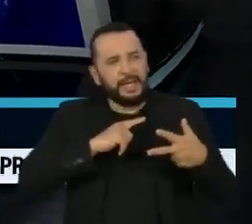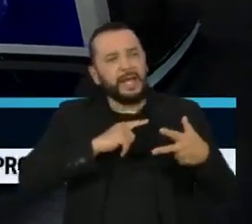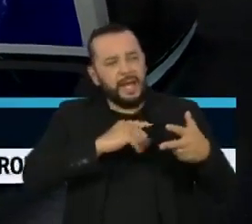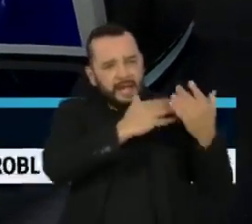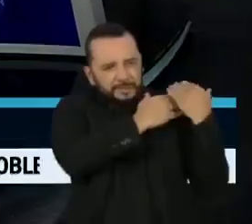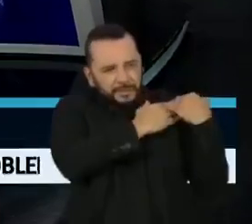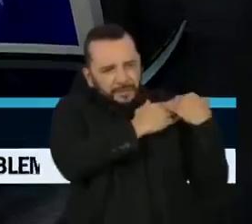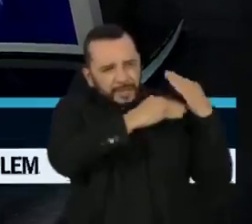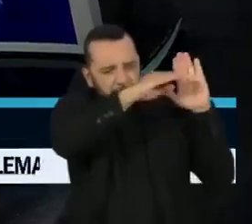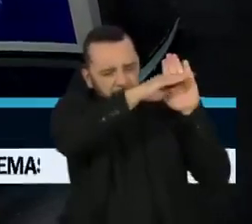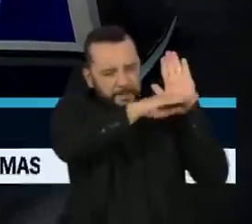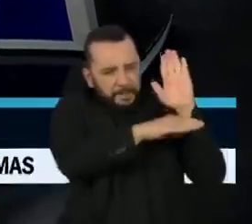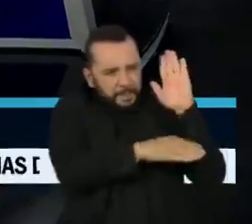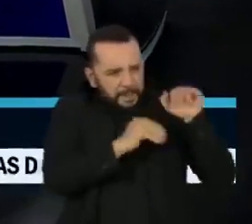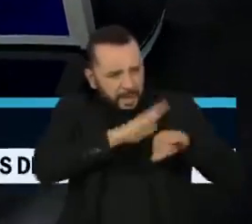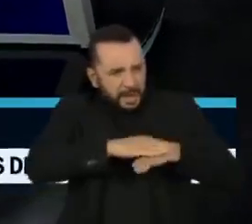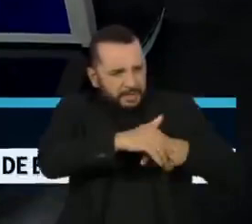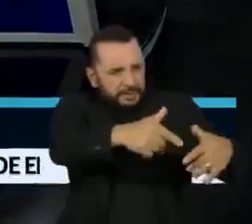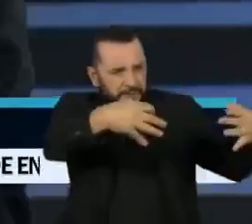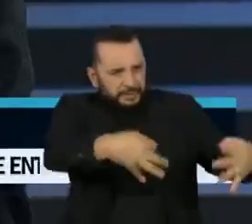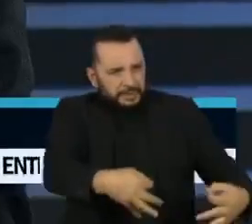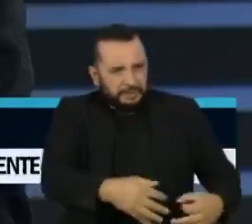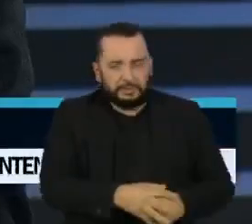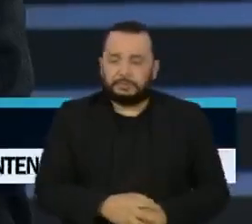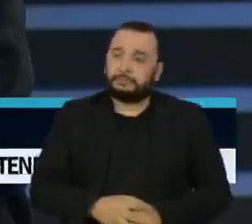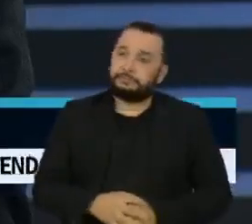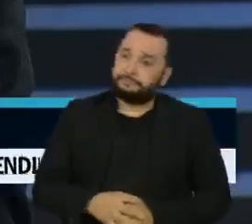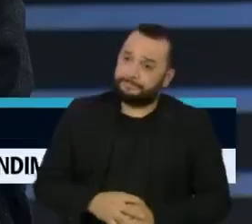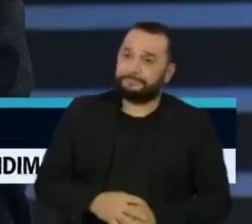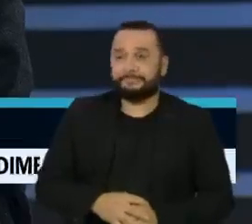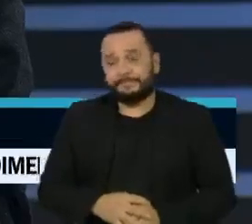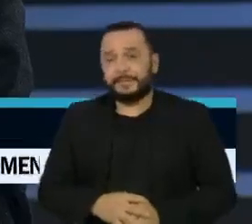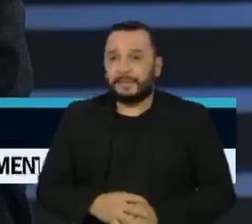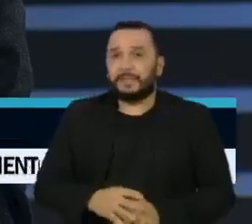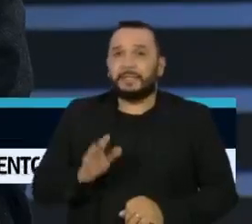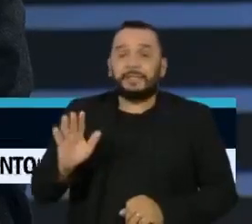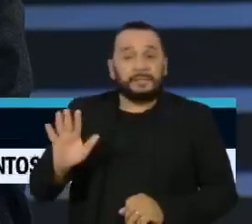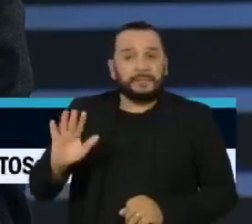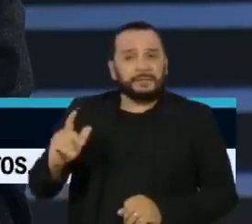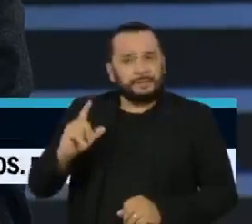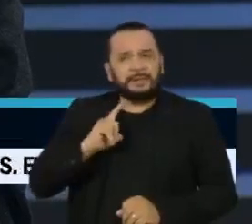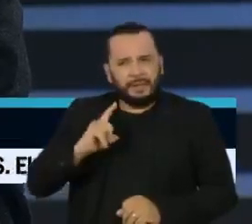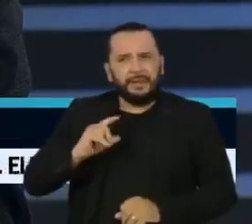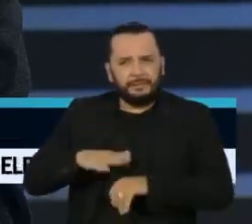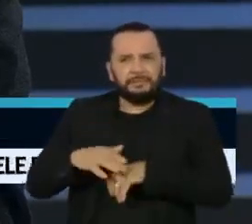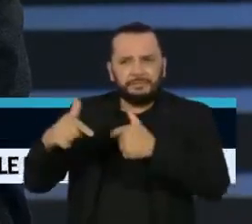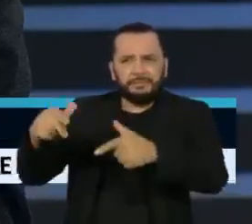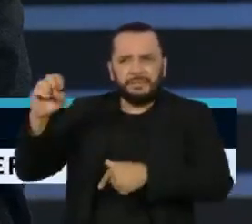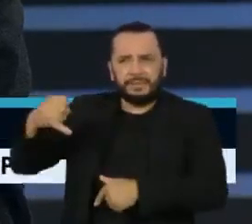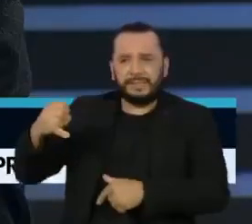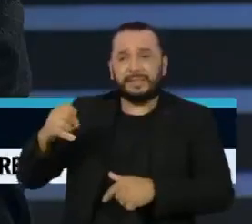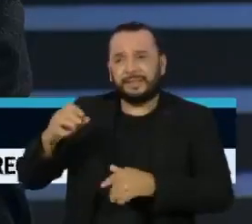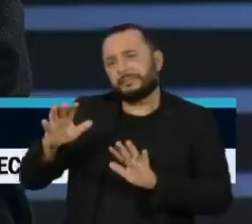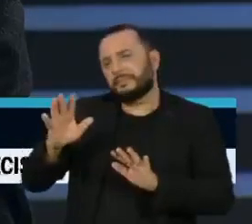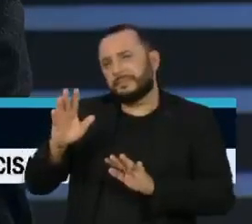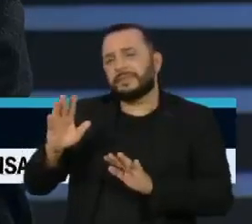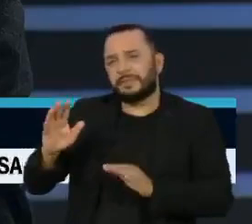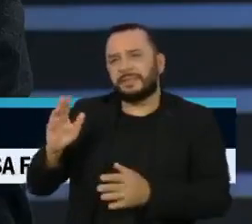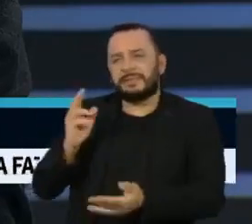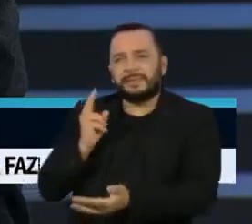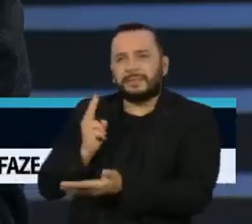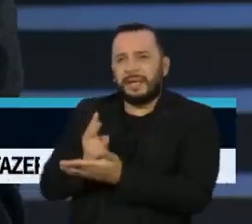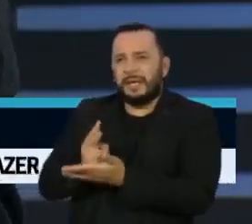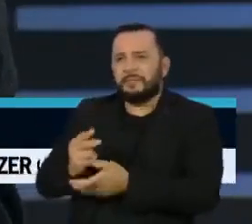dos poderes cumprir plenamente o papel que deveriam a tendência a cobrar muito Supremo não a tendência só no Brasil é